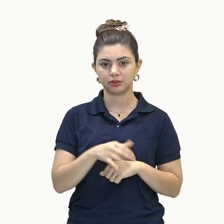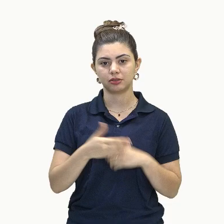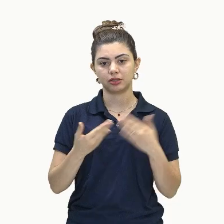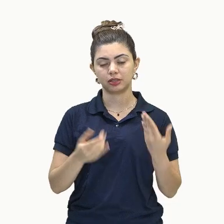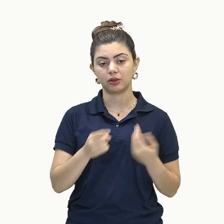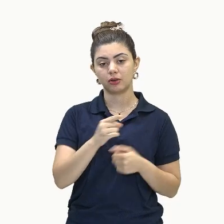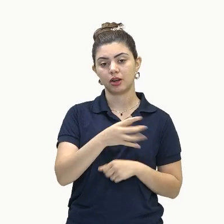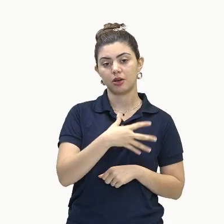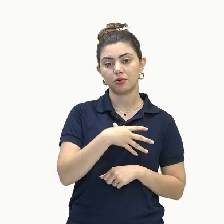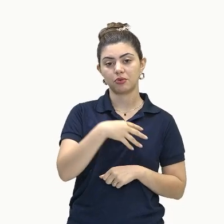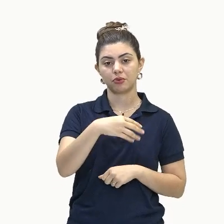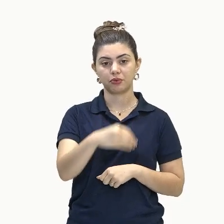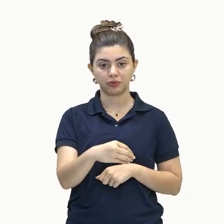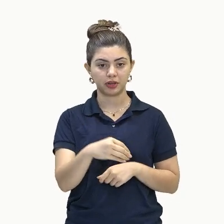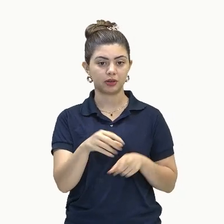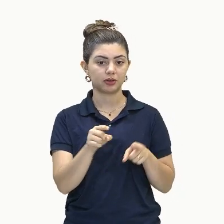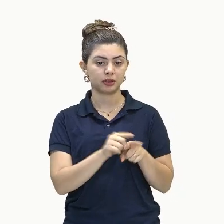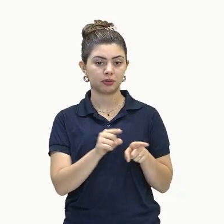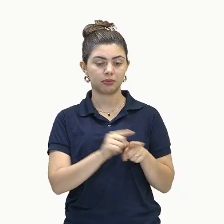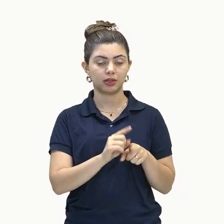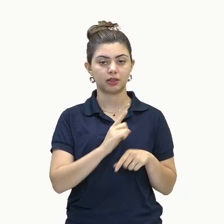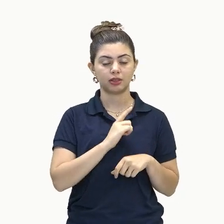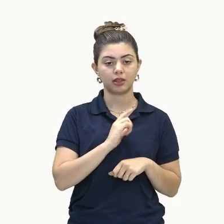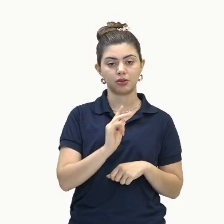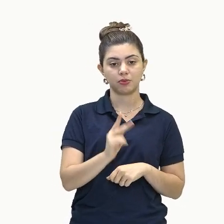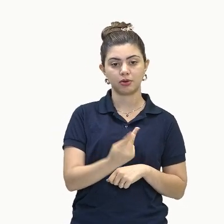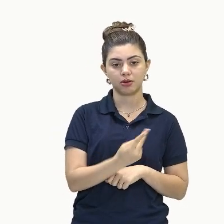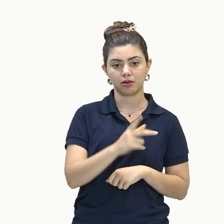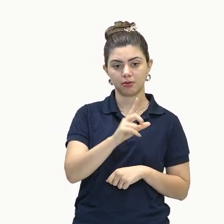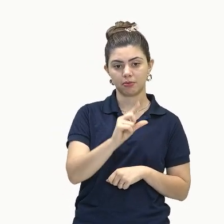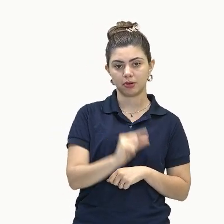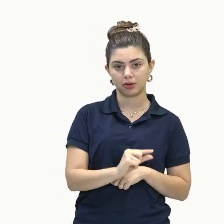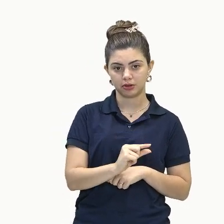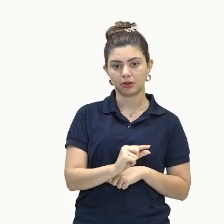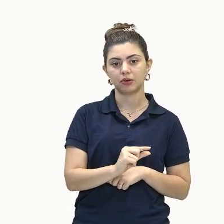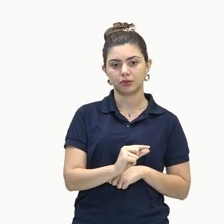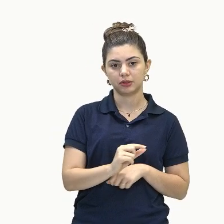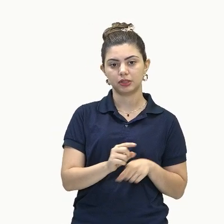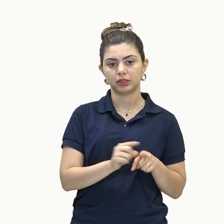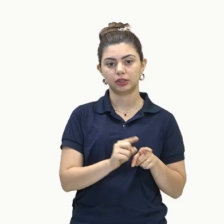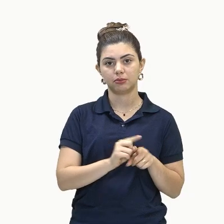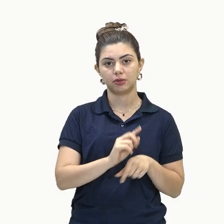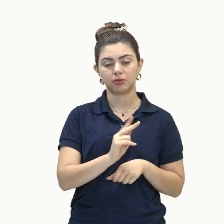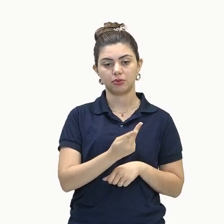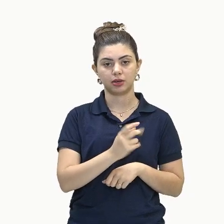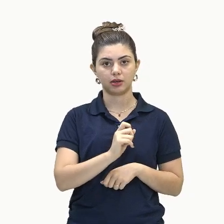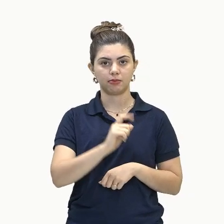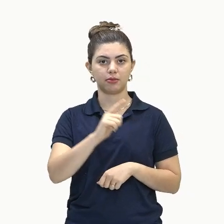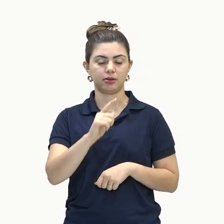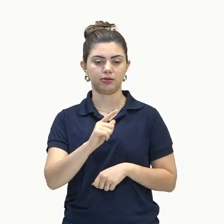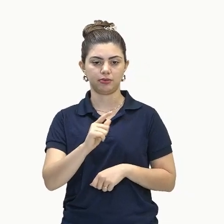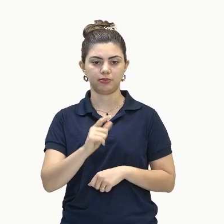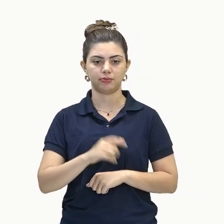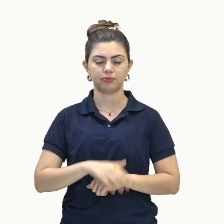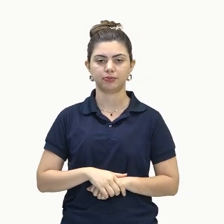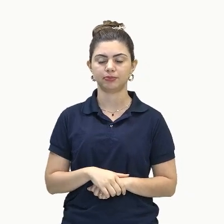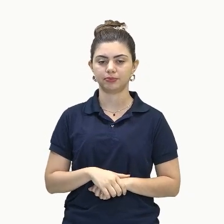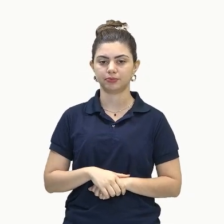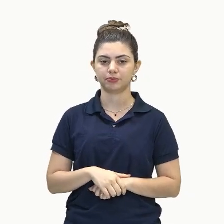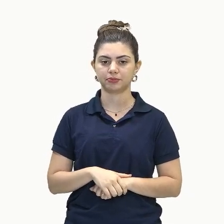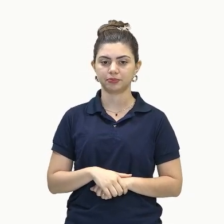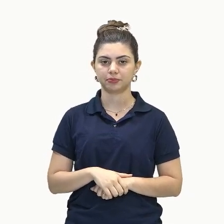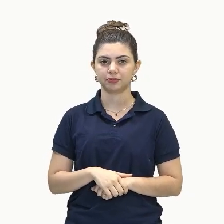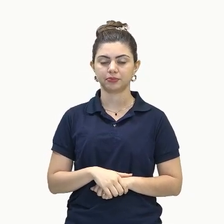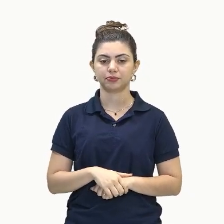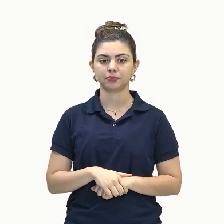filho aqui também tem o gene recessivo que ele recebeu do pai e o gene dominante que ele recebeu da mãe. E, novamente, a